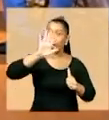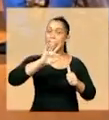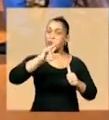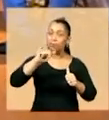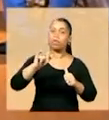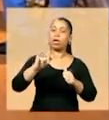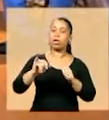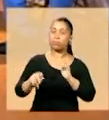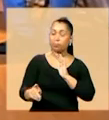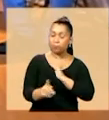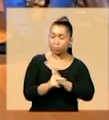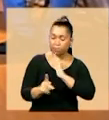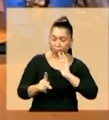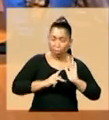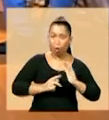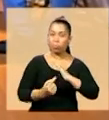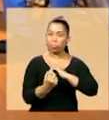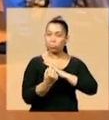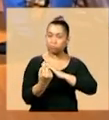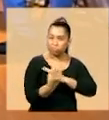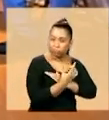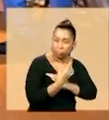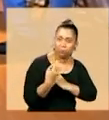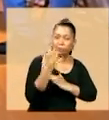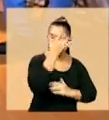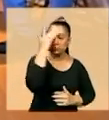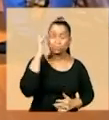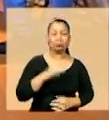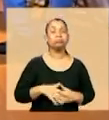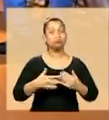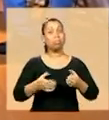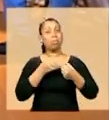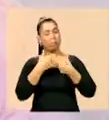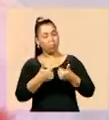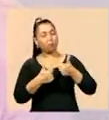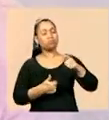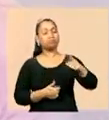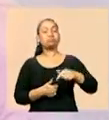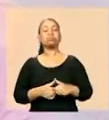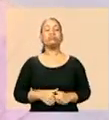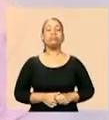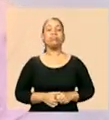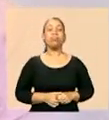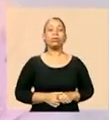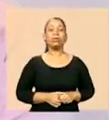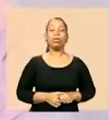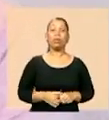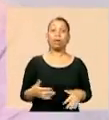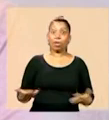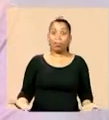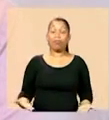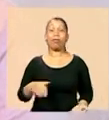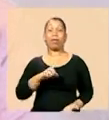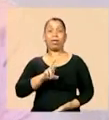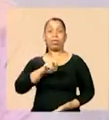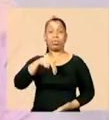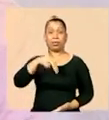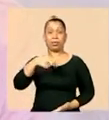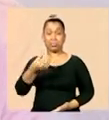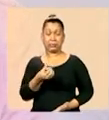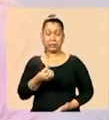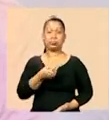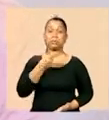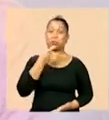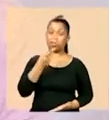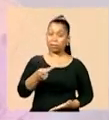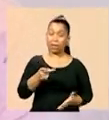geral, depois vai a proteção individual de cada empregado? Isso, bem colocado pelo Dr. Davi. A NR6 ela é